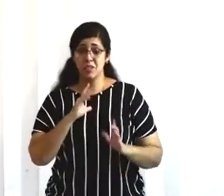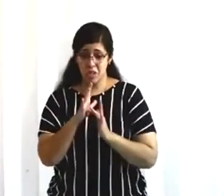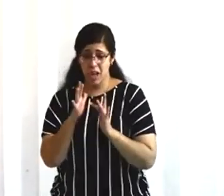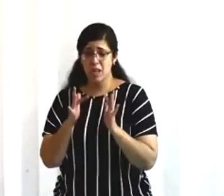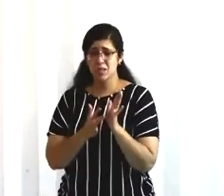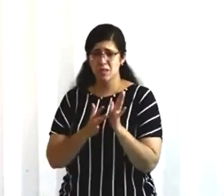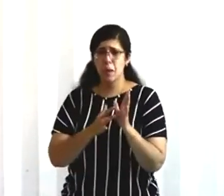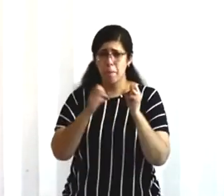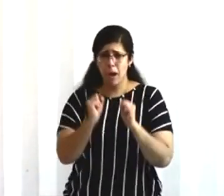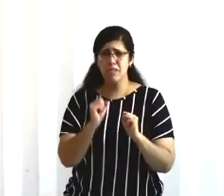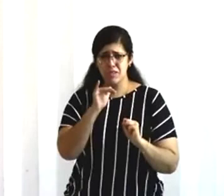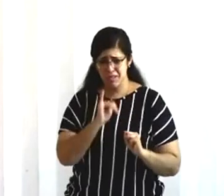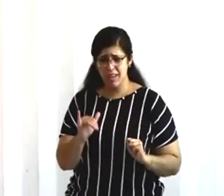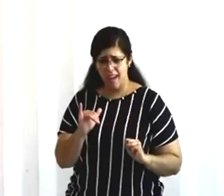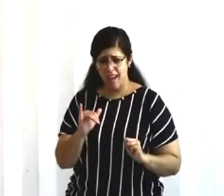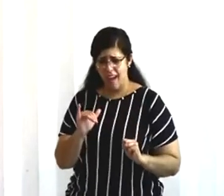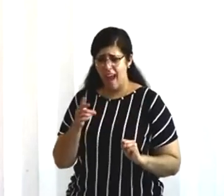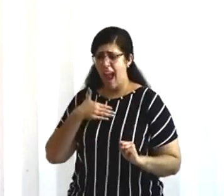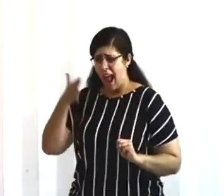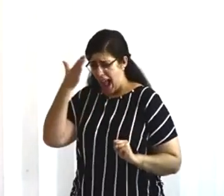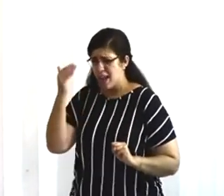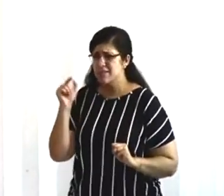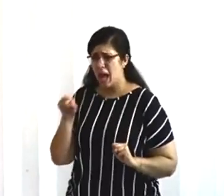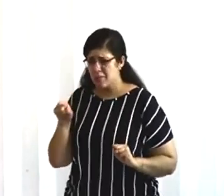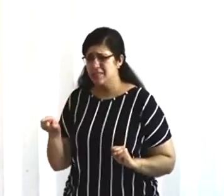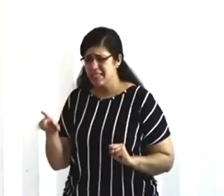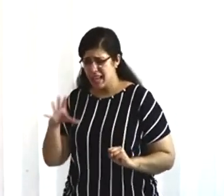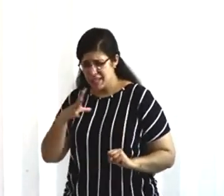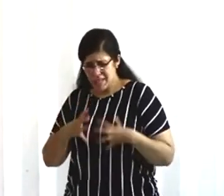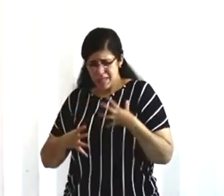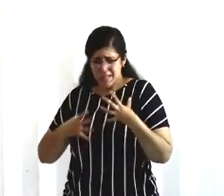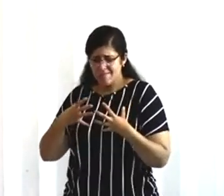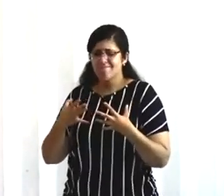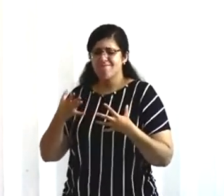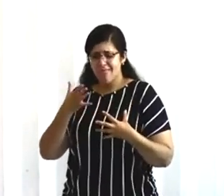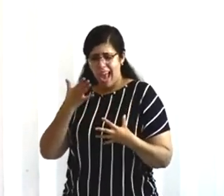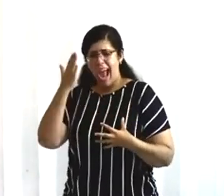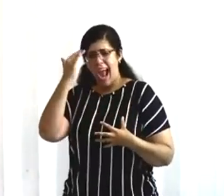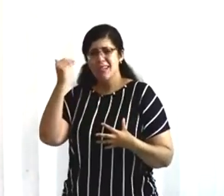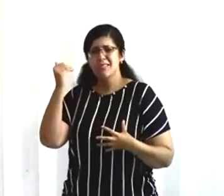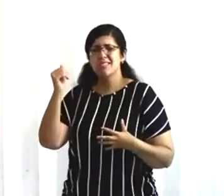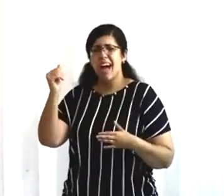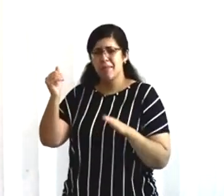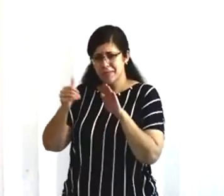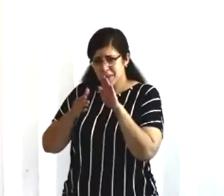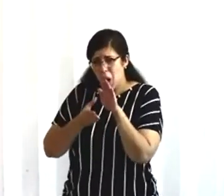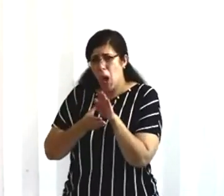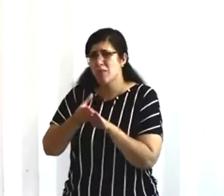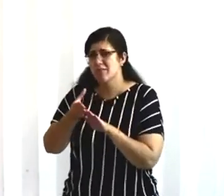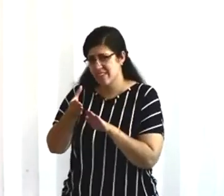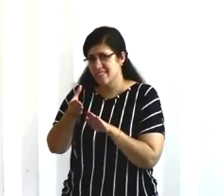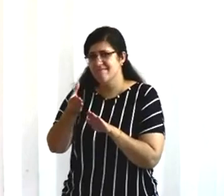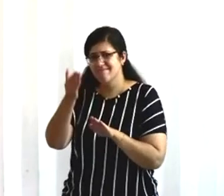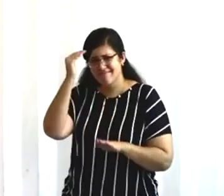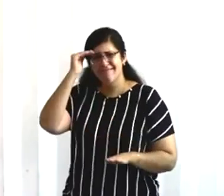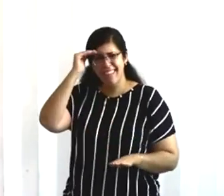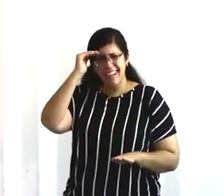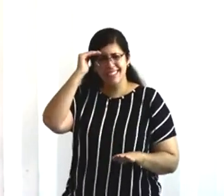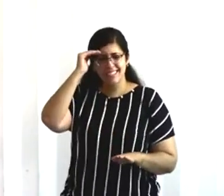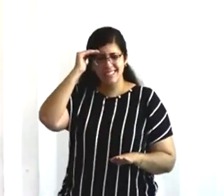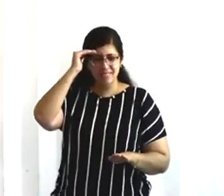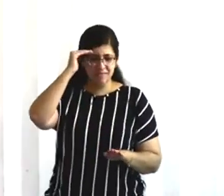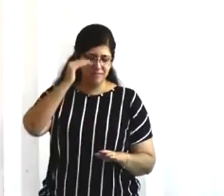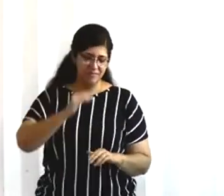por tudo isso, e agora eu posso te aconselhar. Por isso que os conselhos eternos são